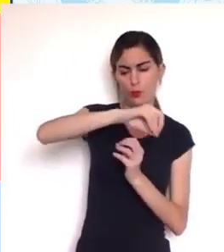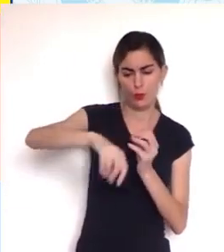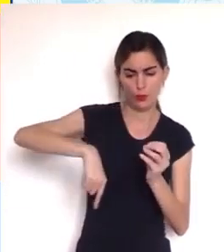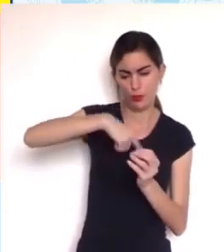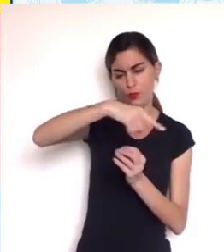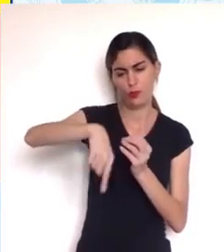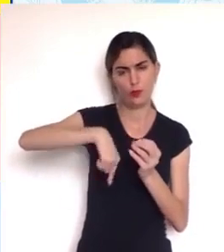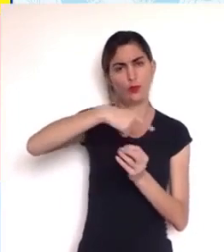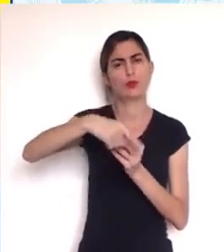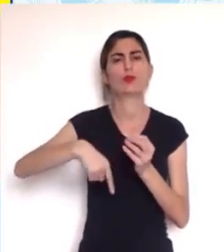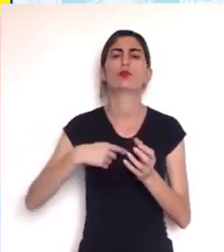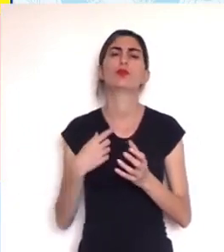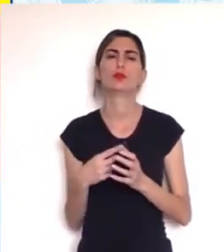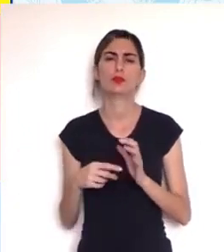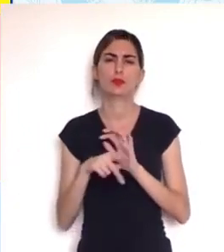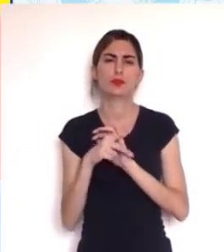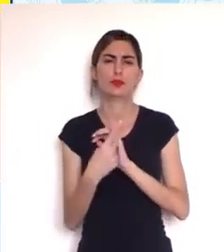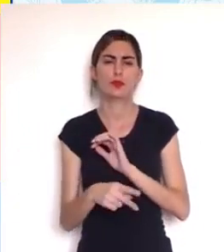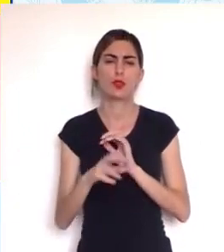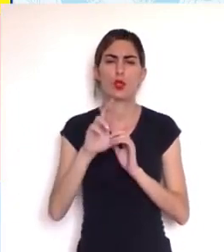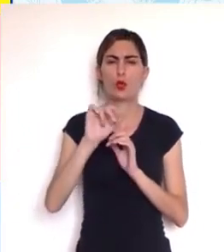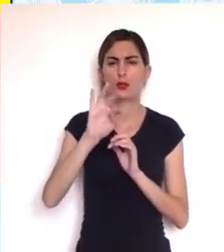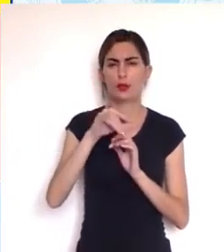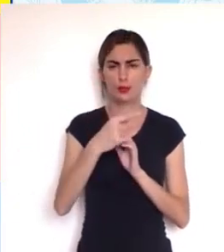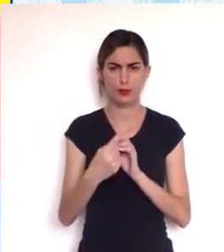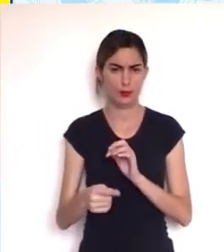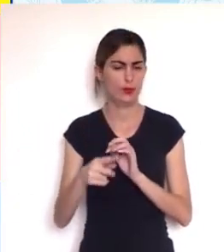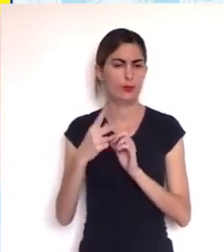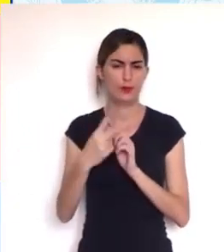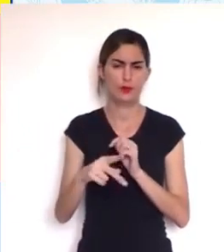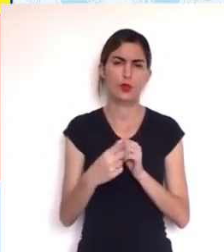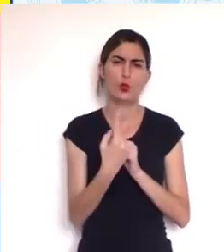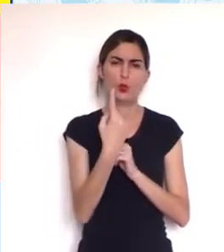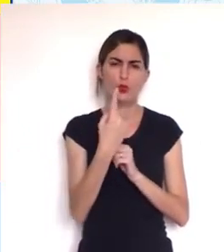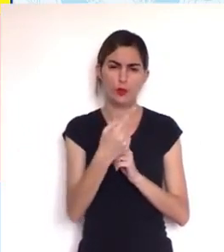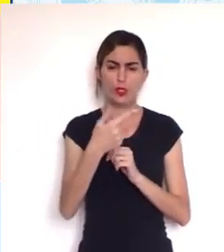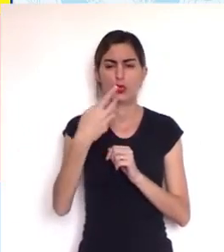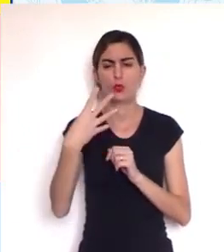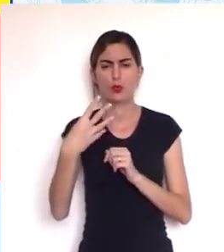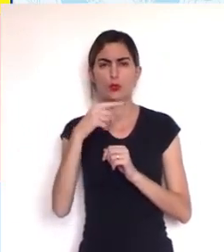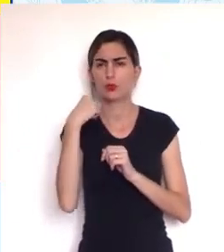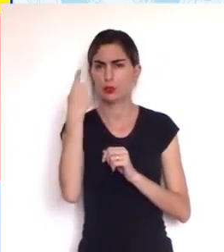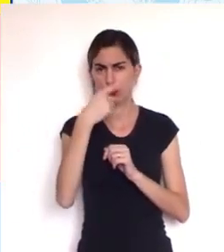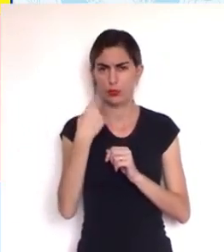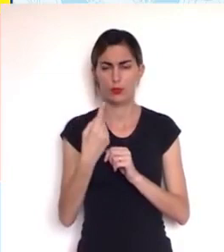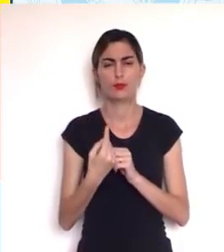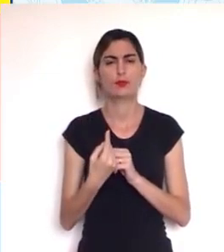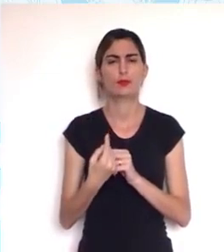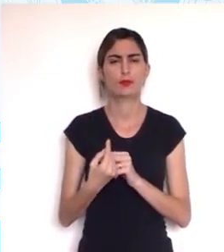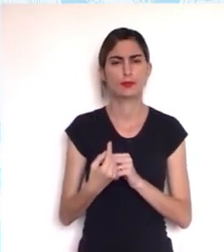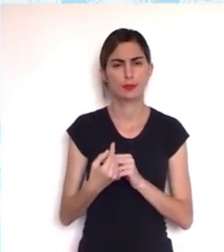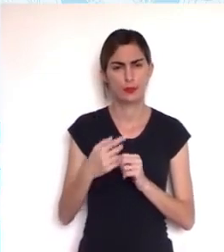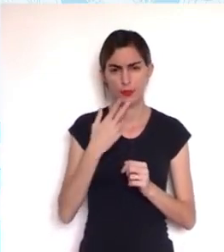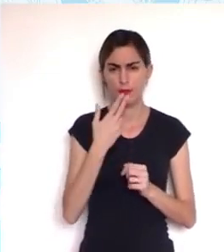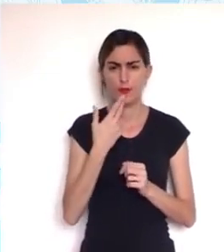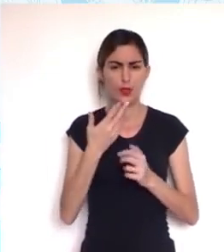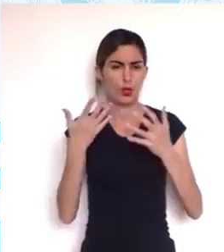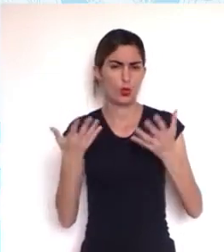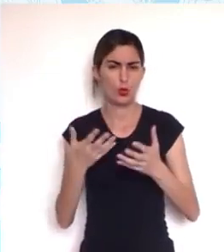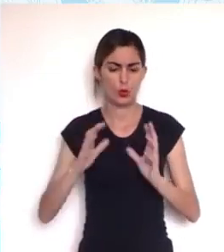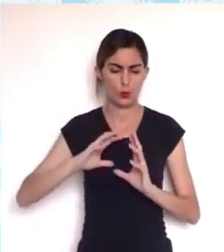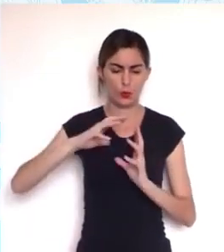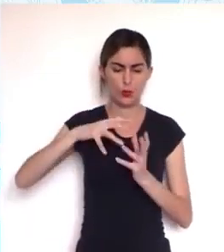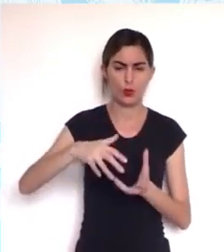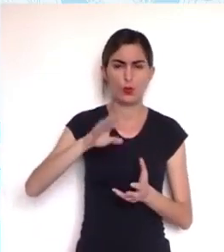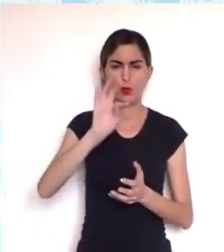né, em torno de si mesmo, e essa rotação daí ela vai levar 24 horas. Vamos falar agora sobre